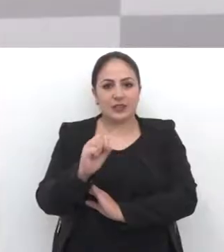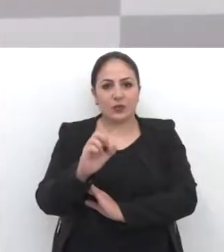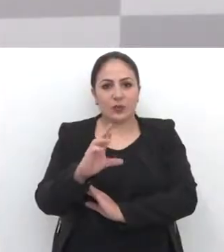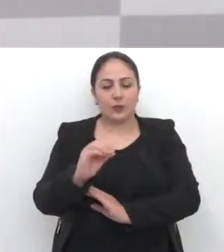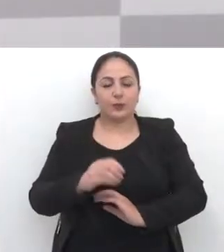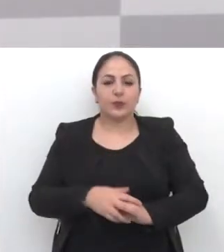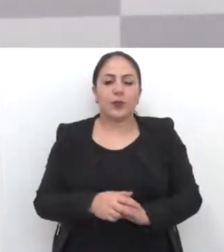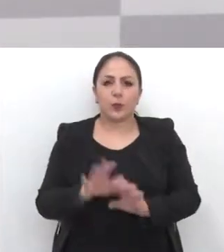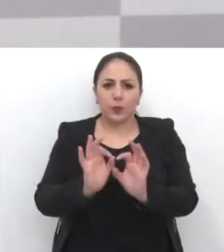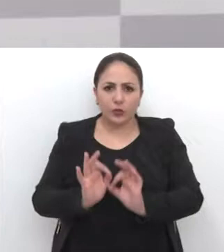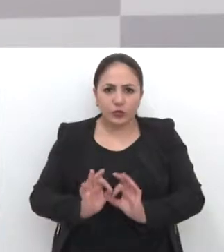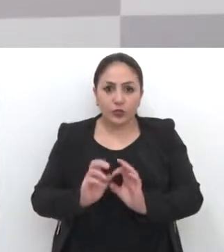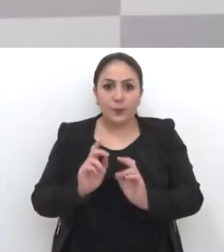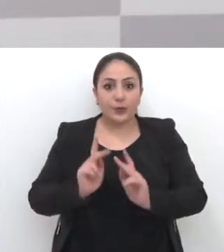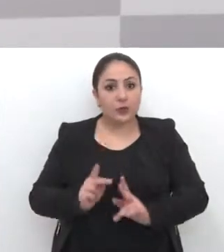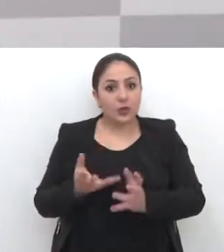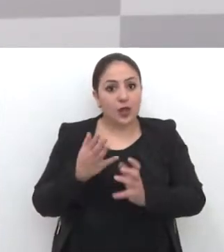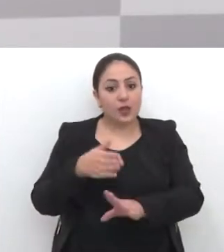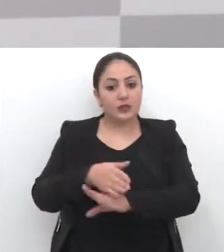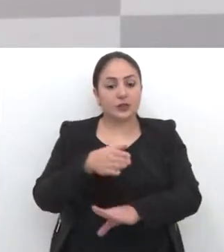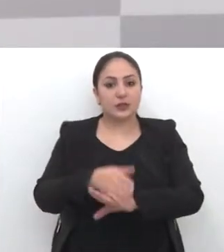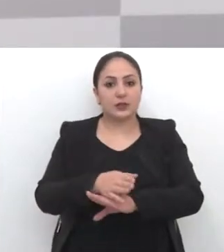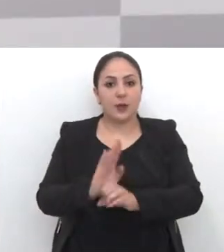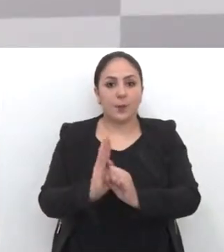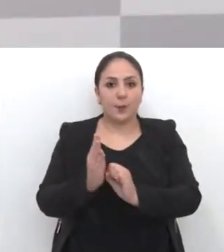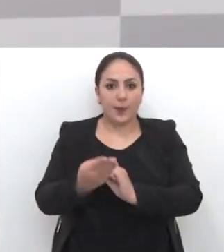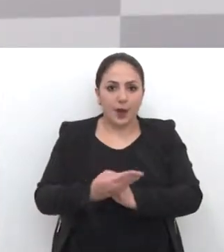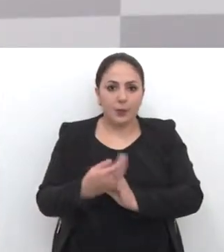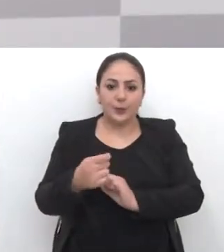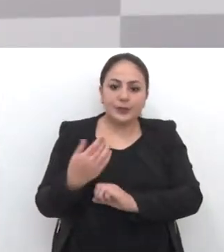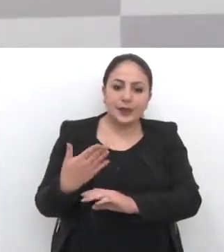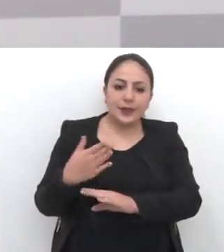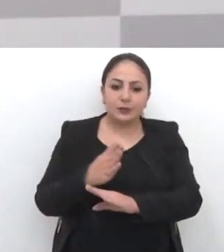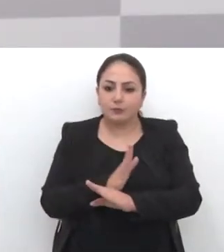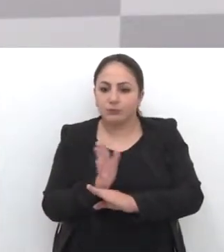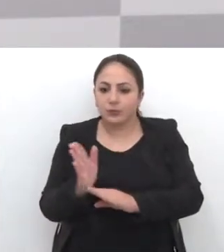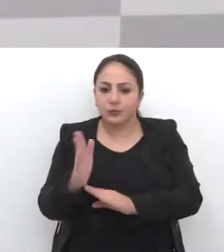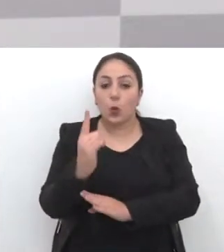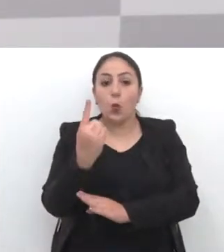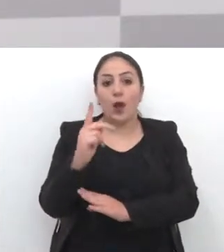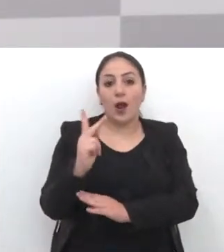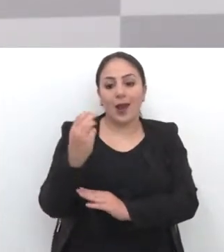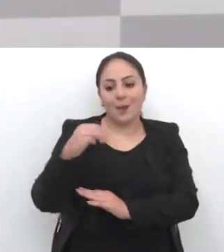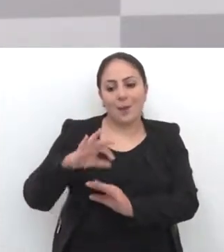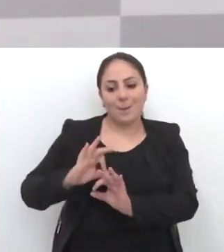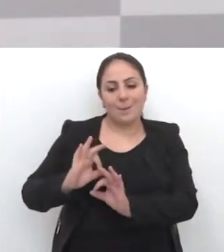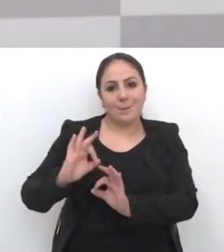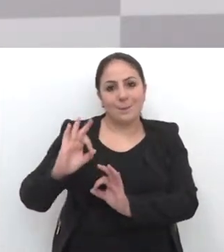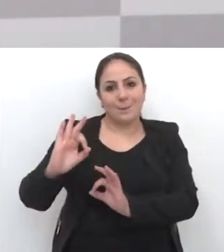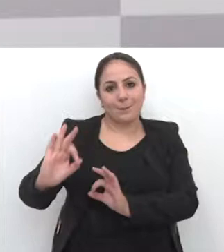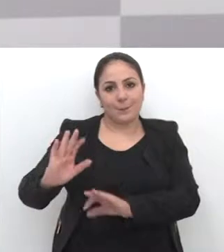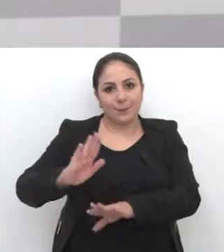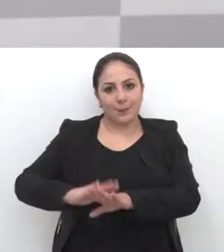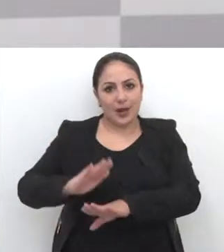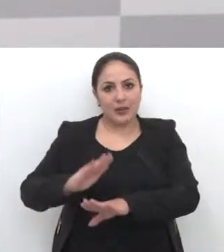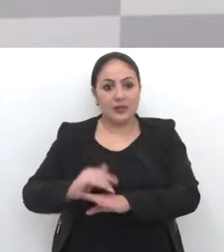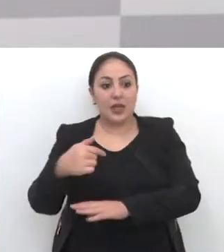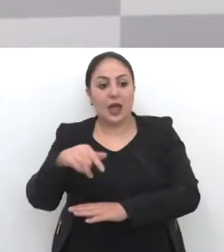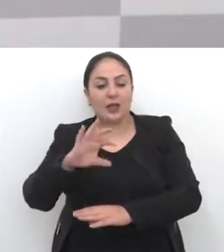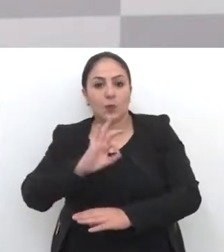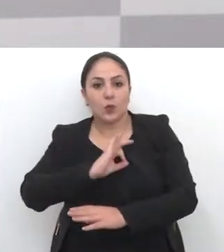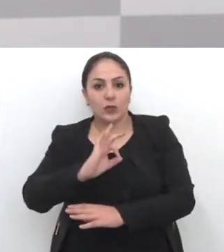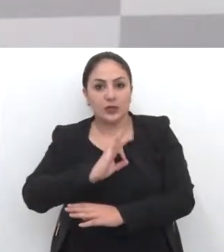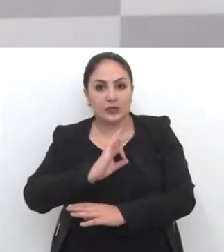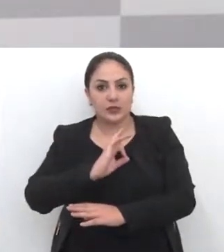Pelo projeto, quem quiser acessar o bairro Magem de Césaro tem que se deslocar 1 quilômetro a mais, ou seja, ir até